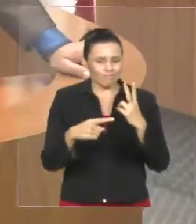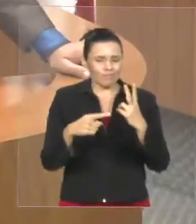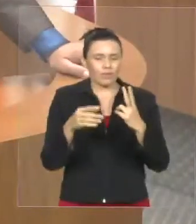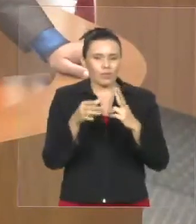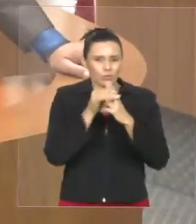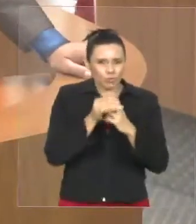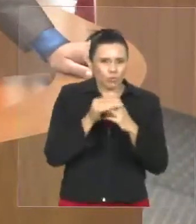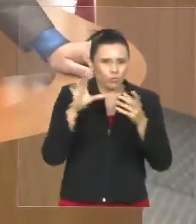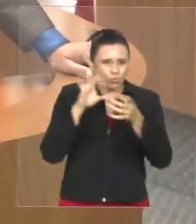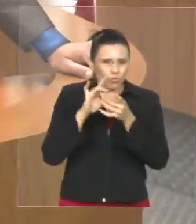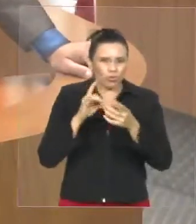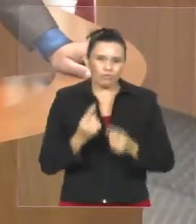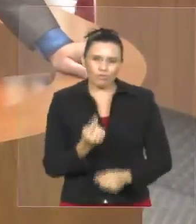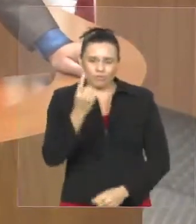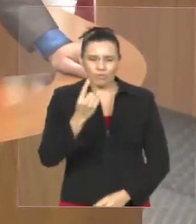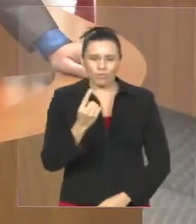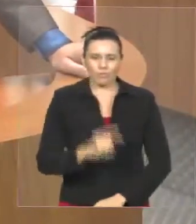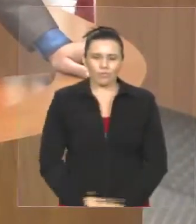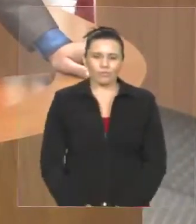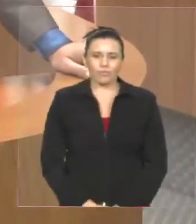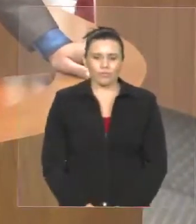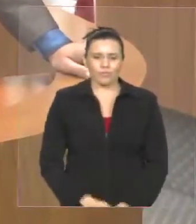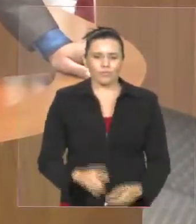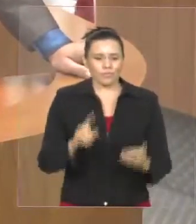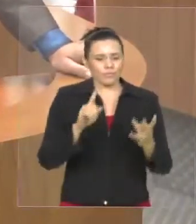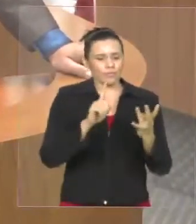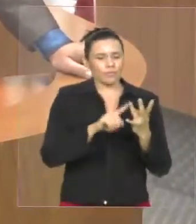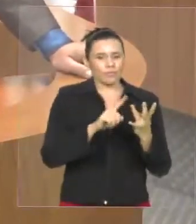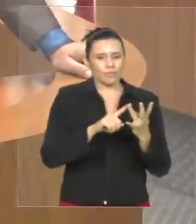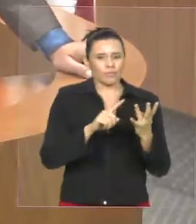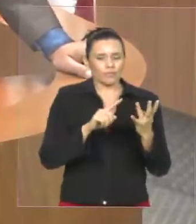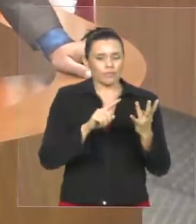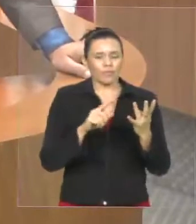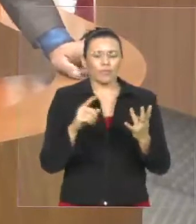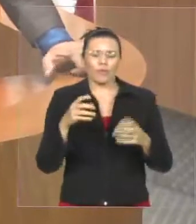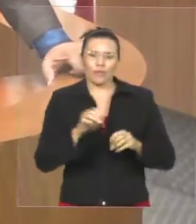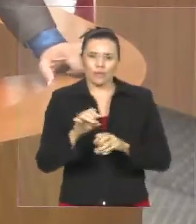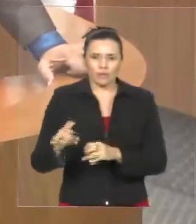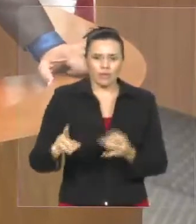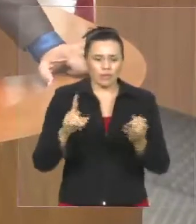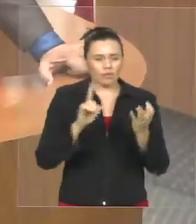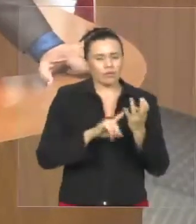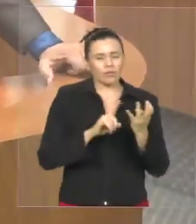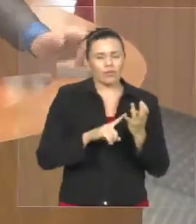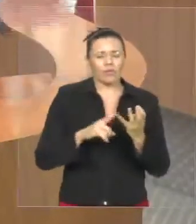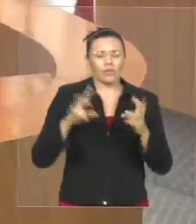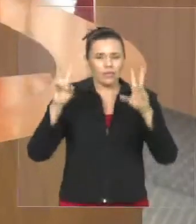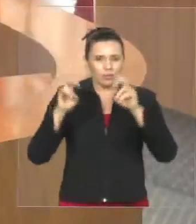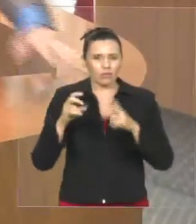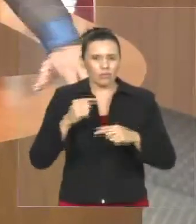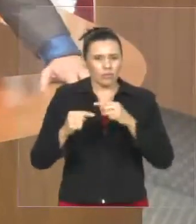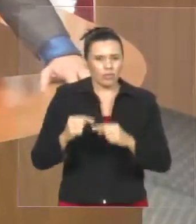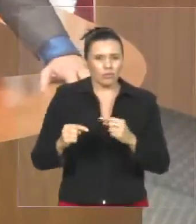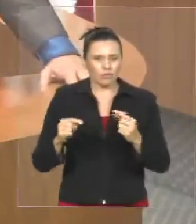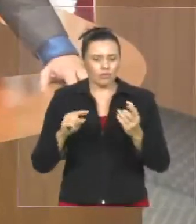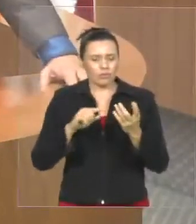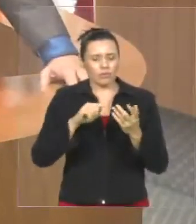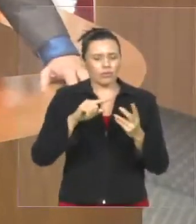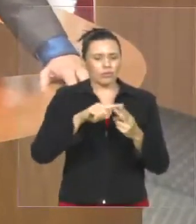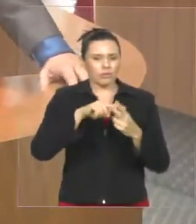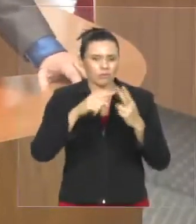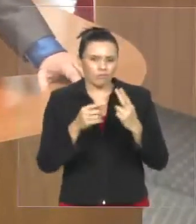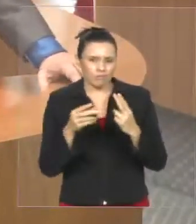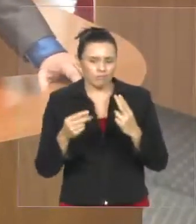fundida com a Secretaria de Assuntos Políticos, da Secretaria de Pesca, que foi fundida com a Secretaria